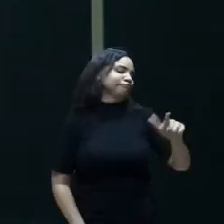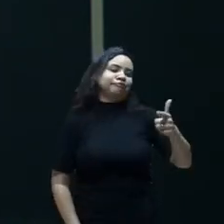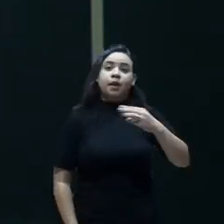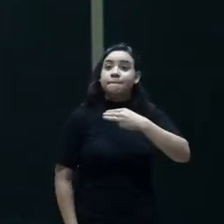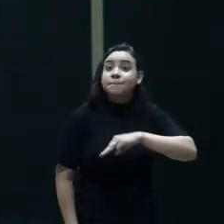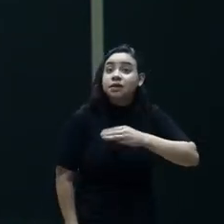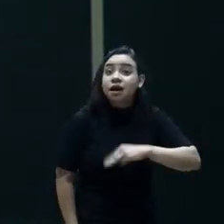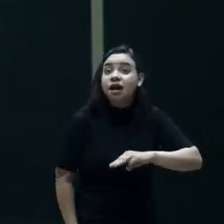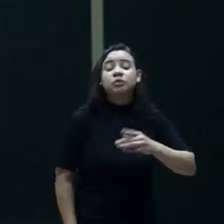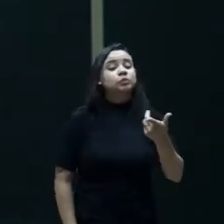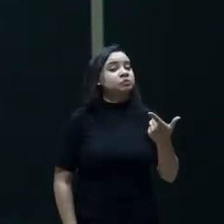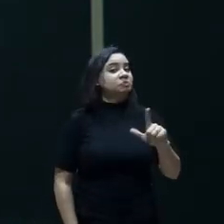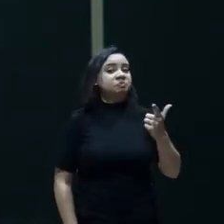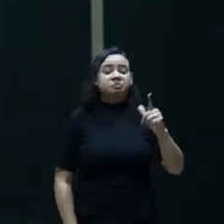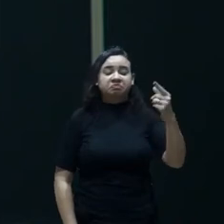detonar.